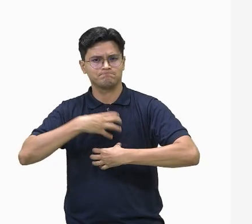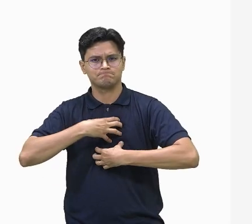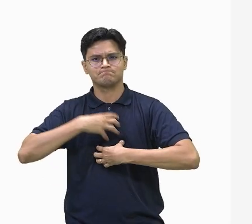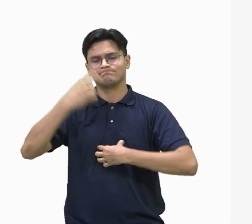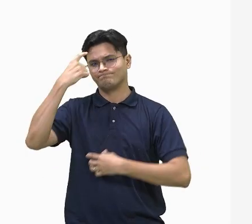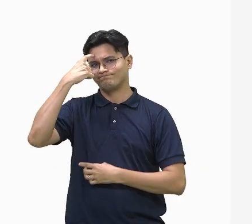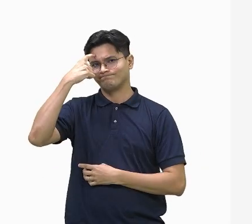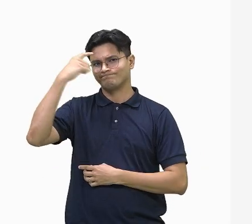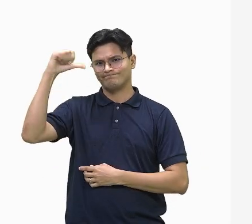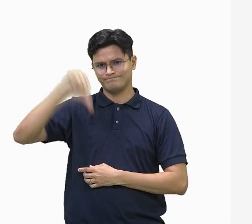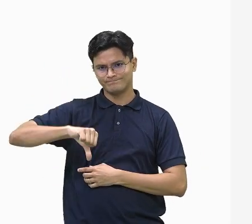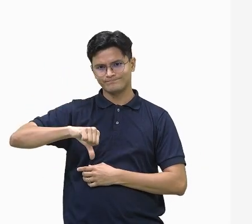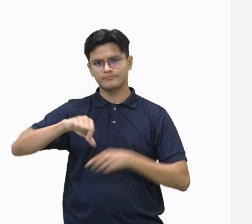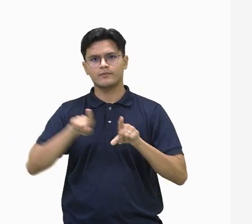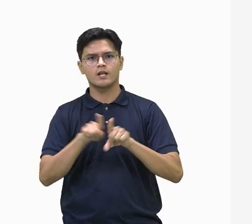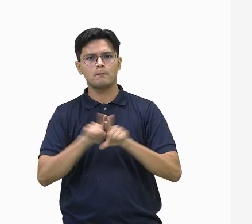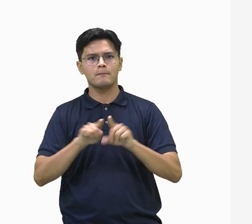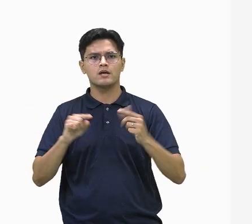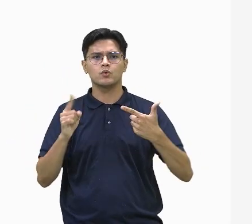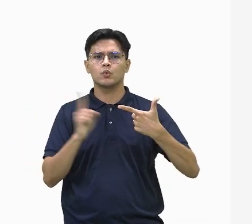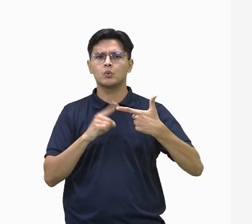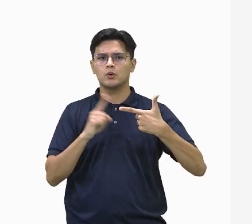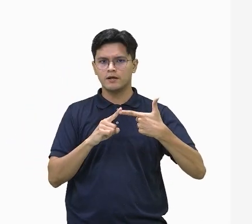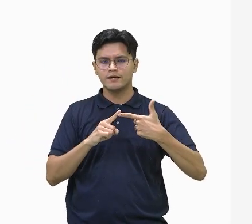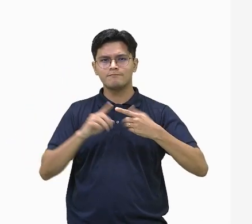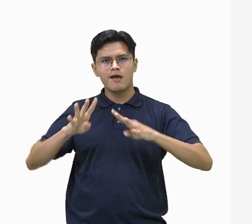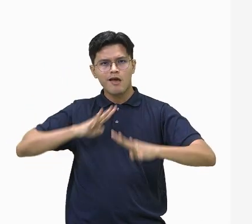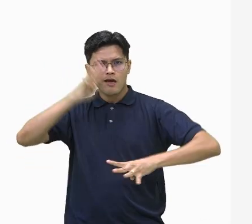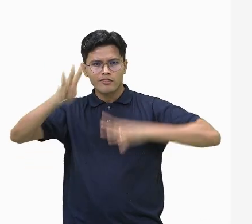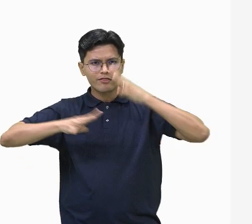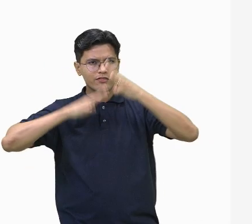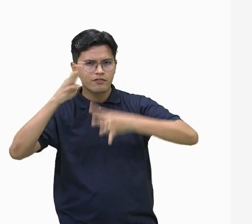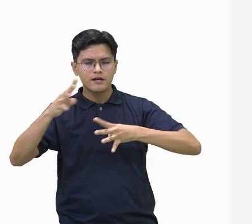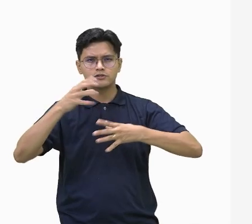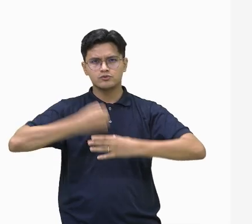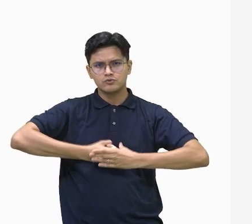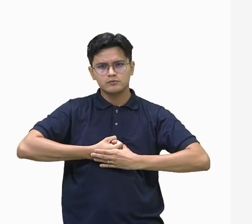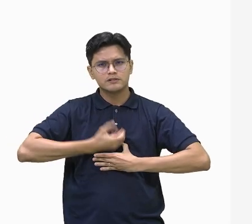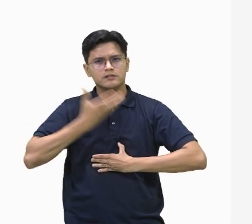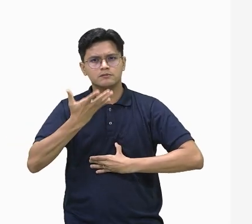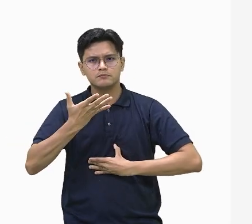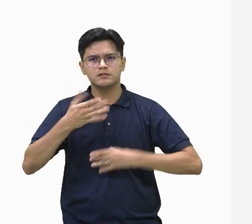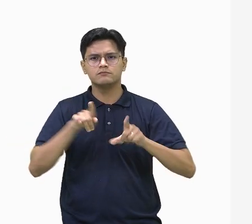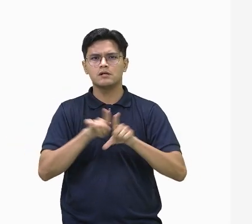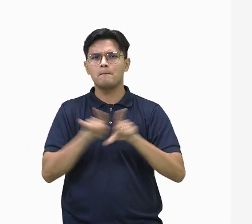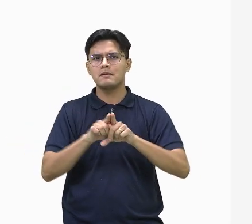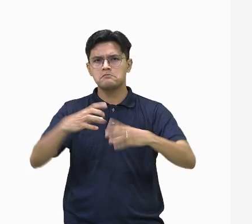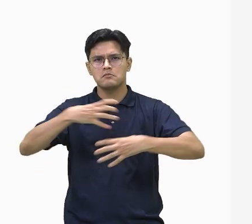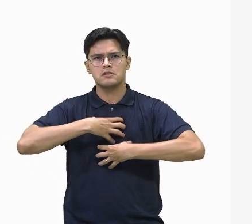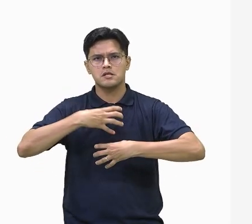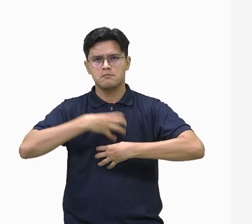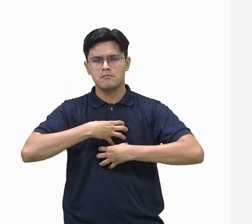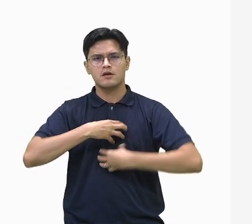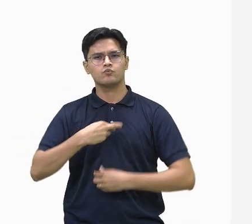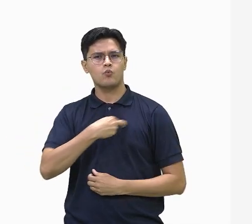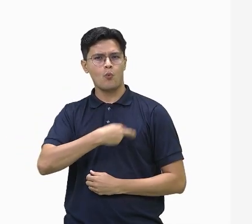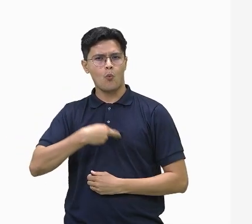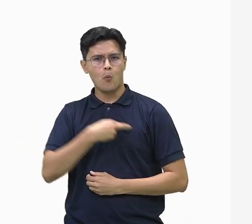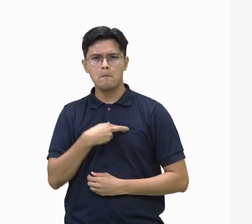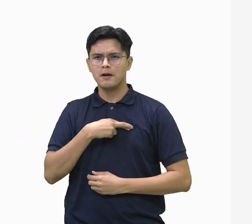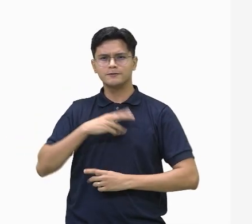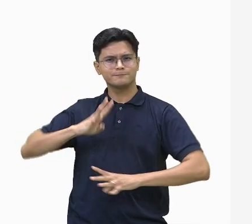de subjetivismo e do emocionalismo romântico, né? Então aqui é tudo em